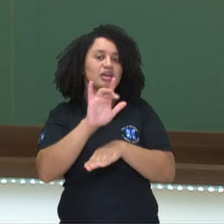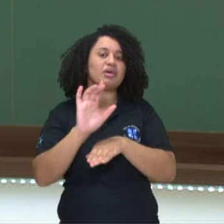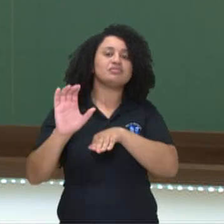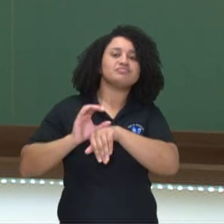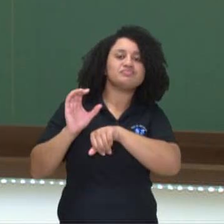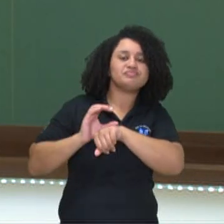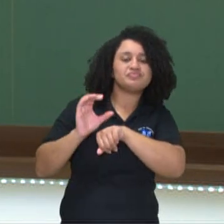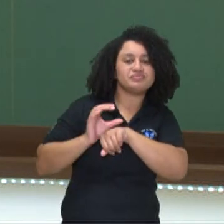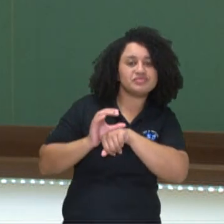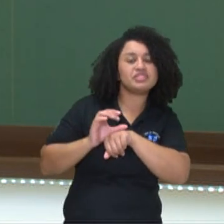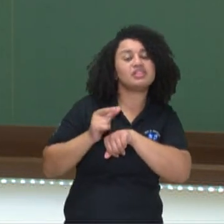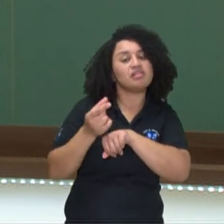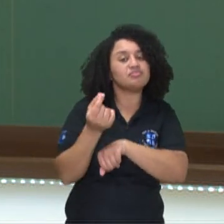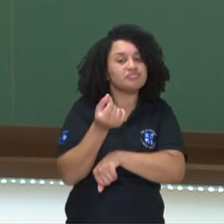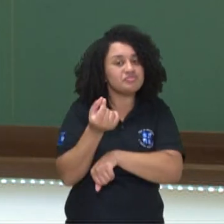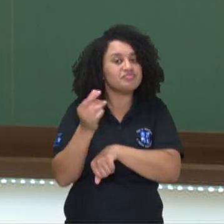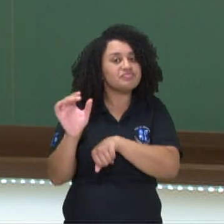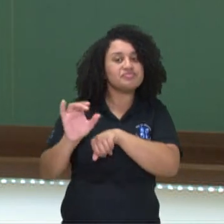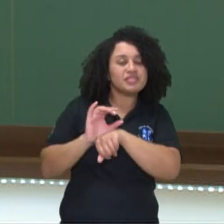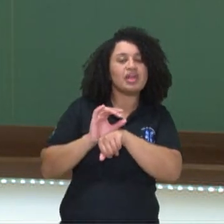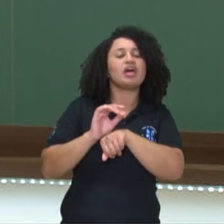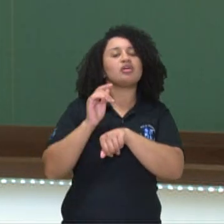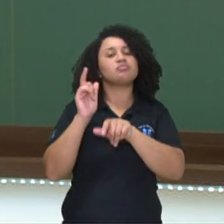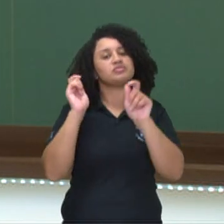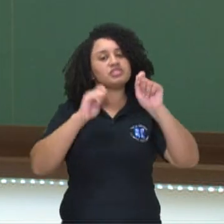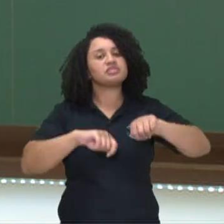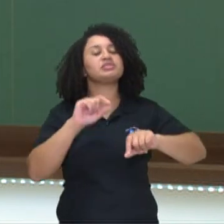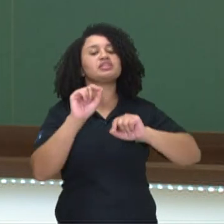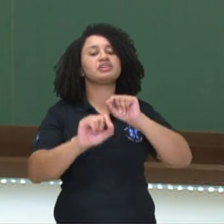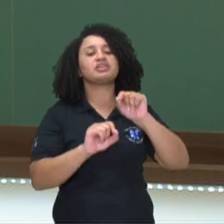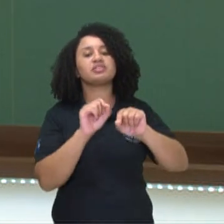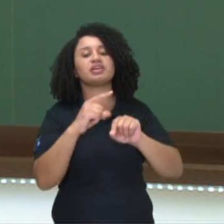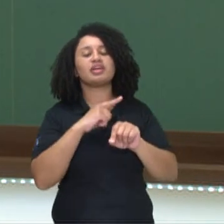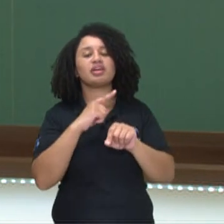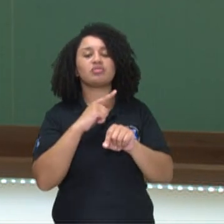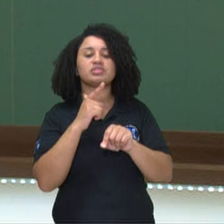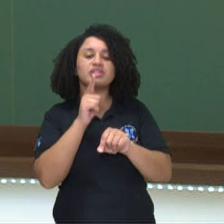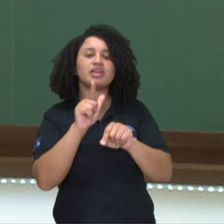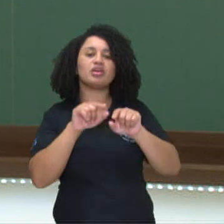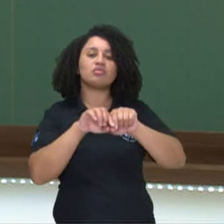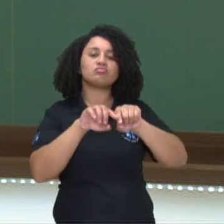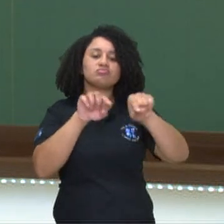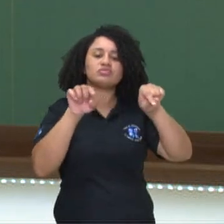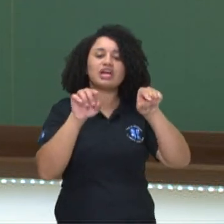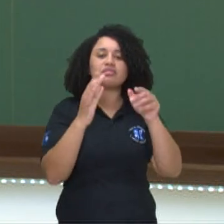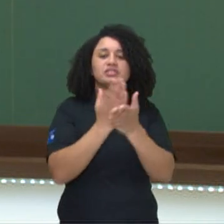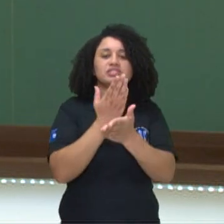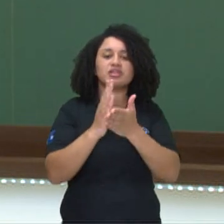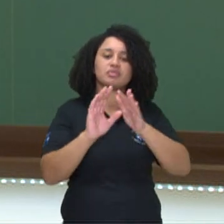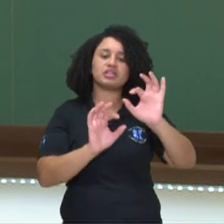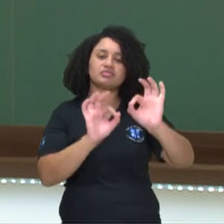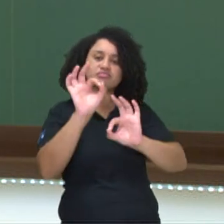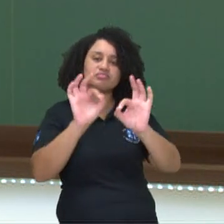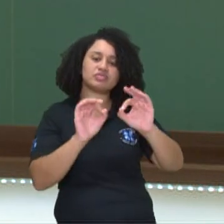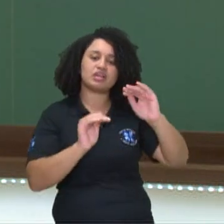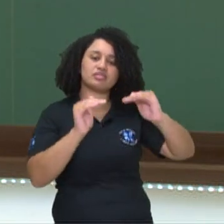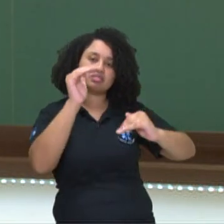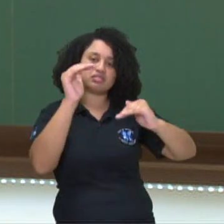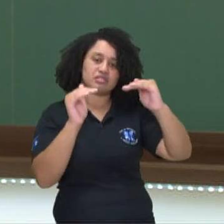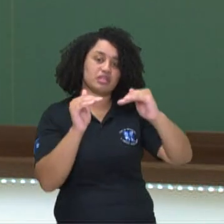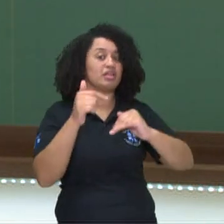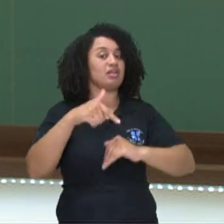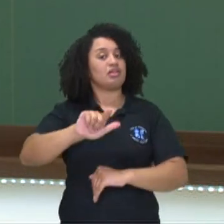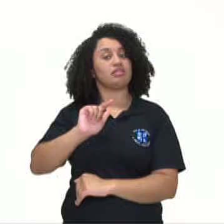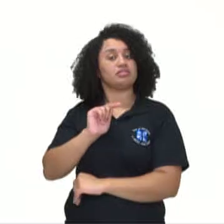lucro possibilitaria a eles uma inserção dentro de um sistema de classes diferenciado, o que não acontecia